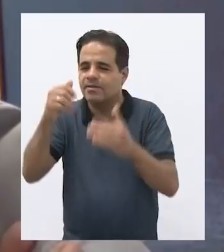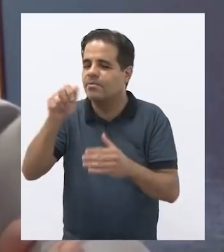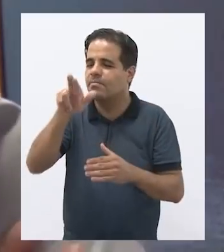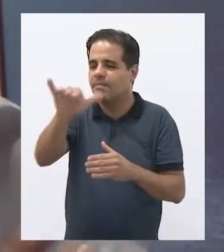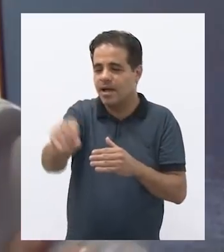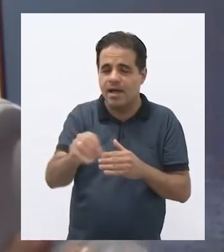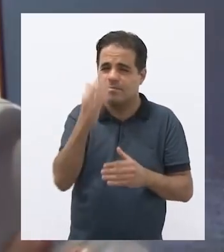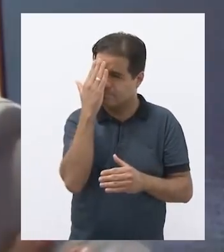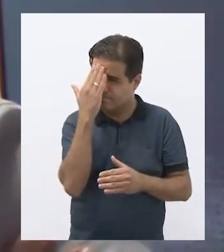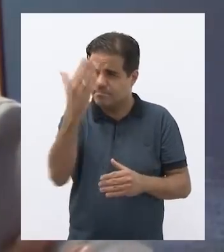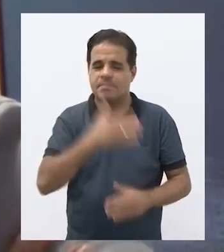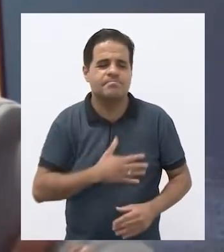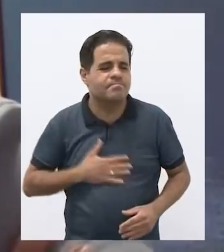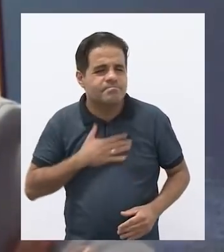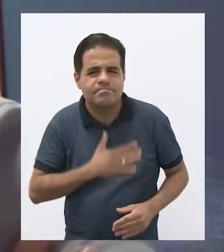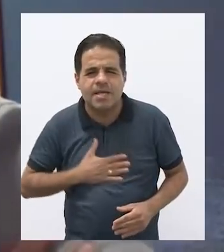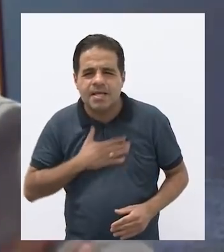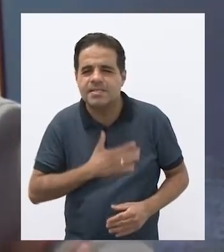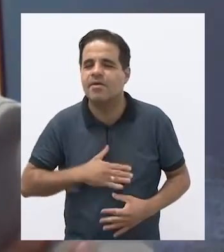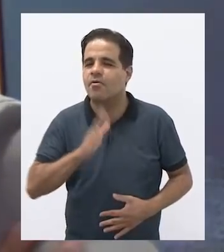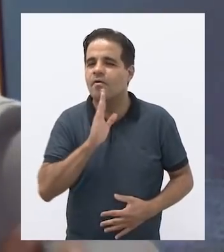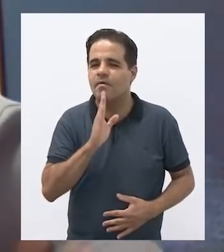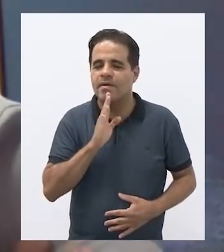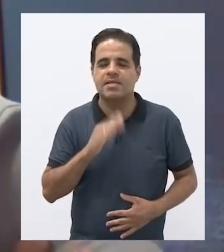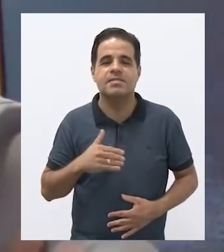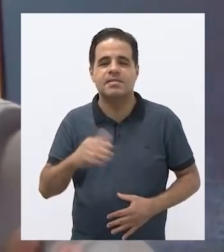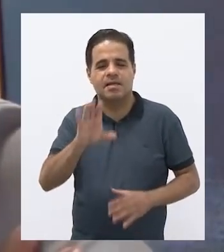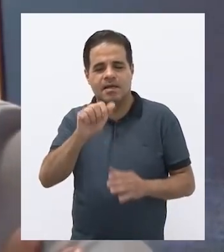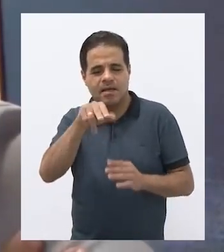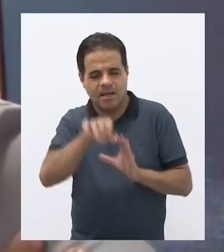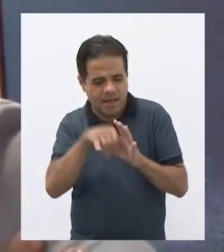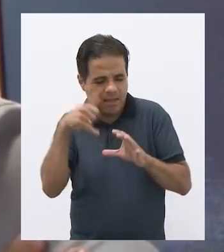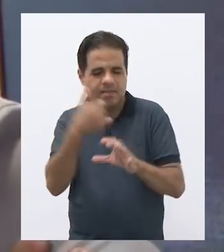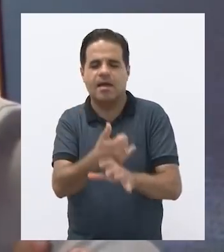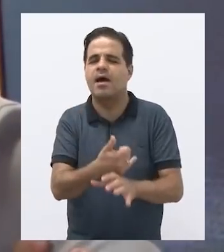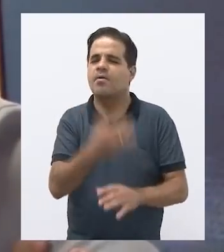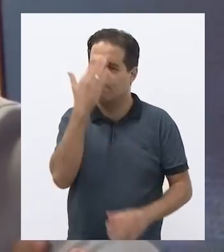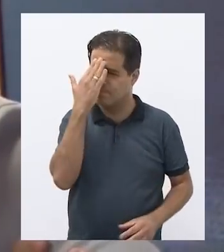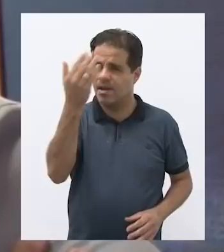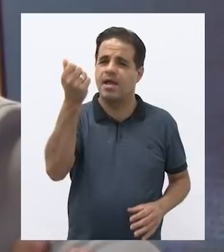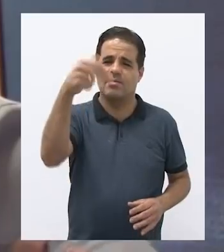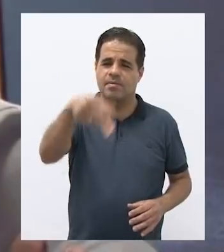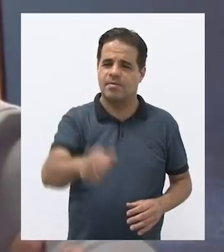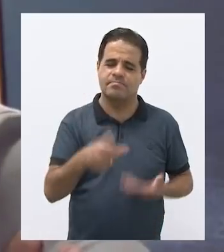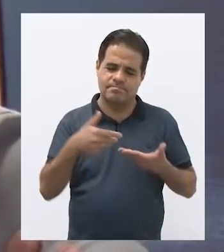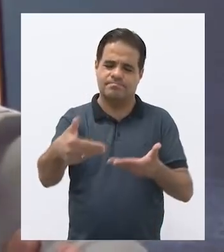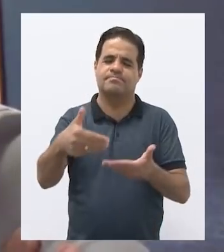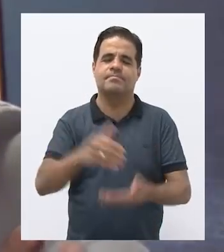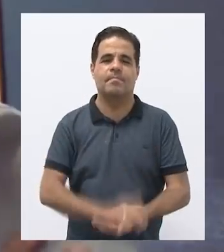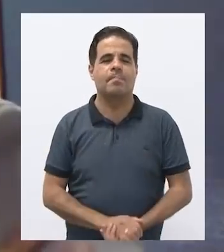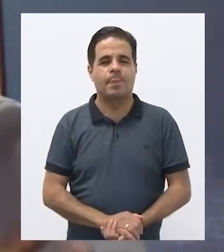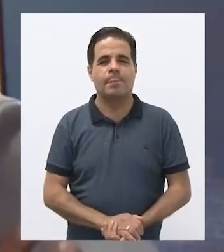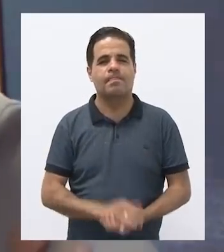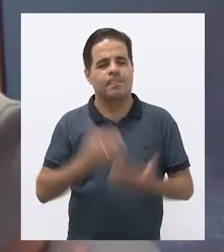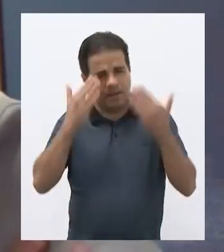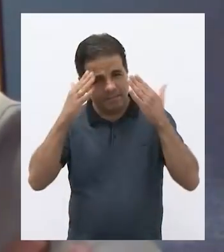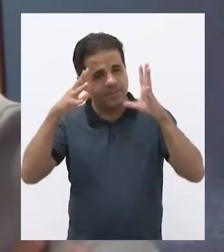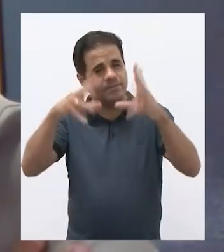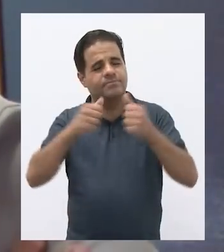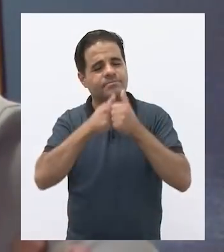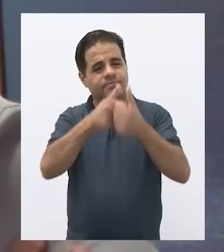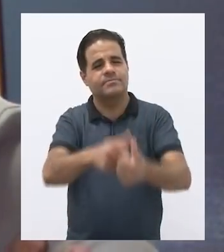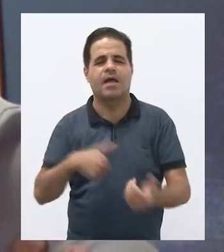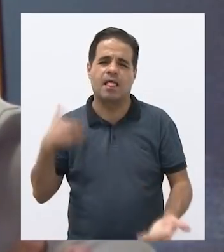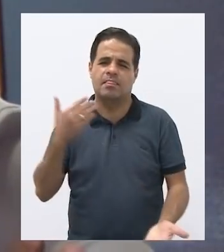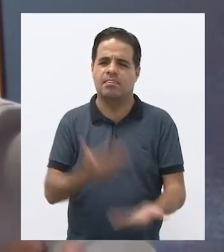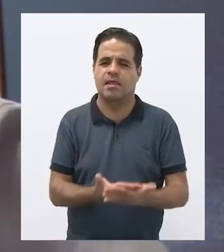prazer conhecê-lo. Quero o link do seu canal no YouTube. Ana, obrigado pelo convite. Obrigado a todos que acompanharam até